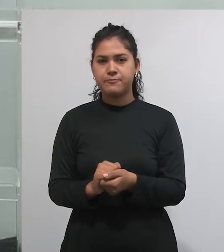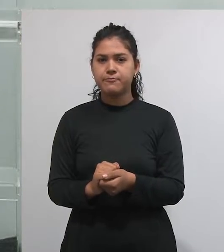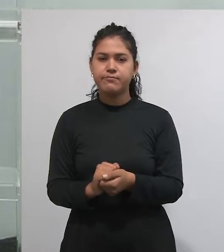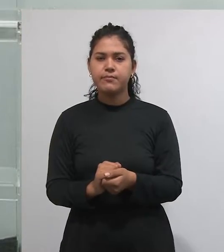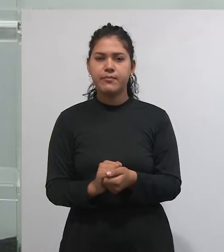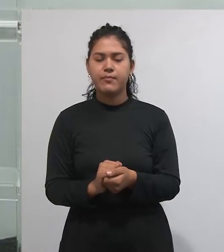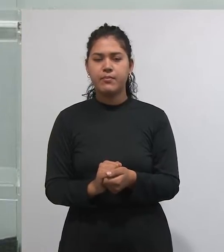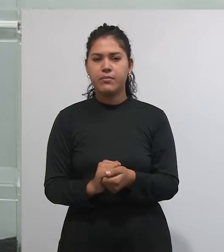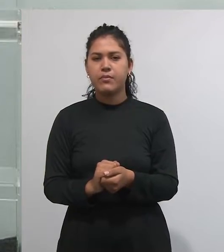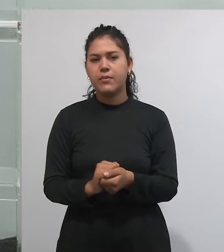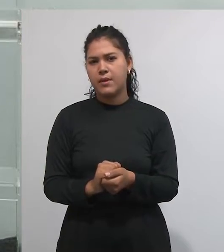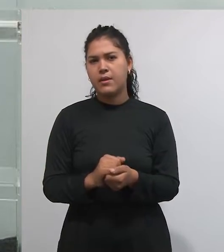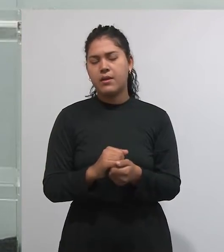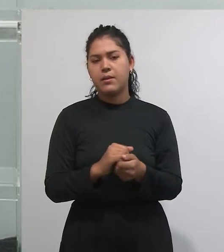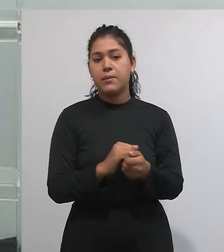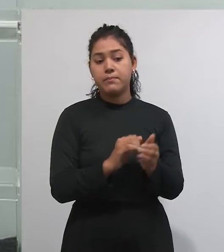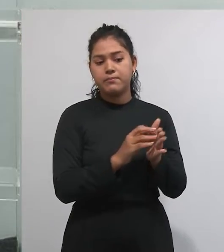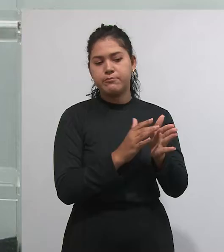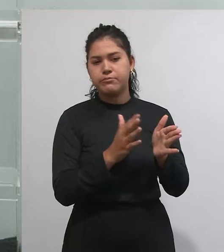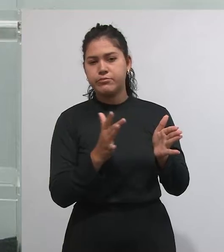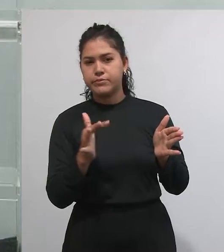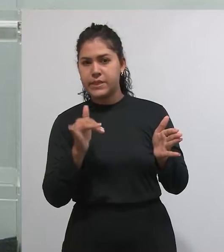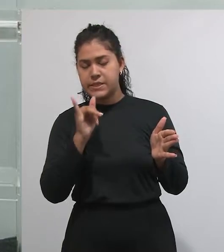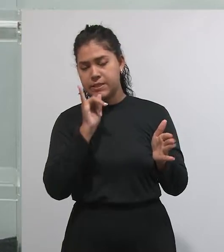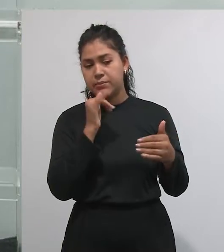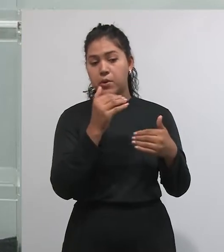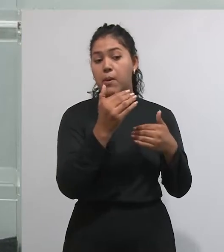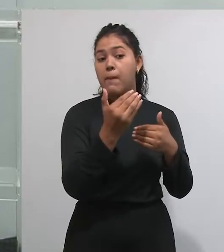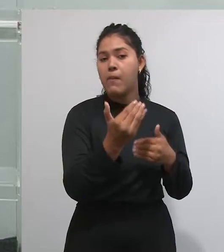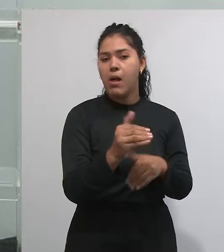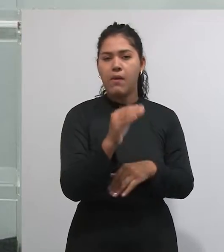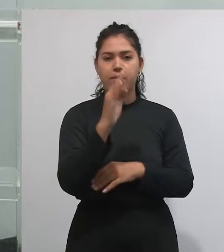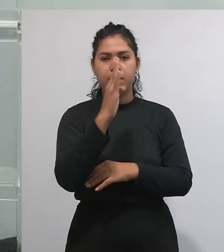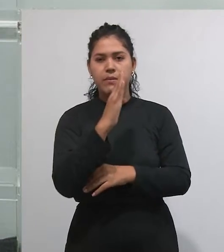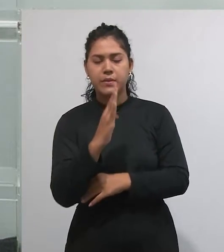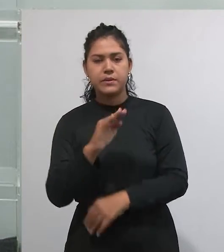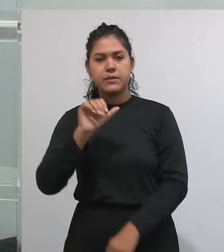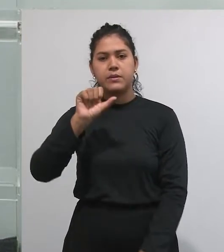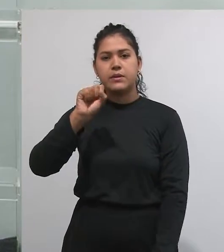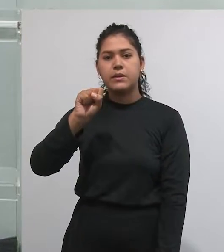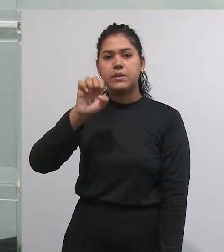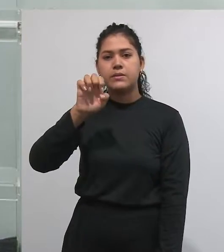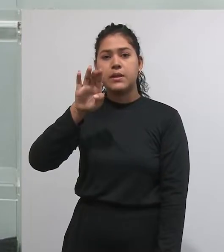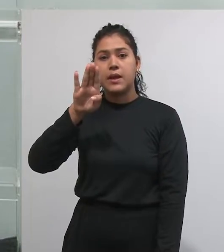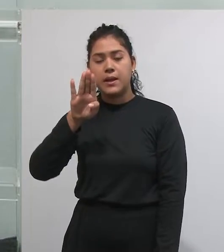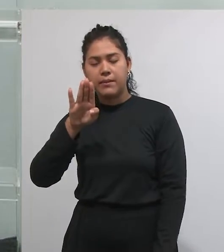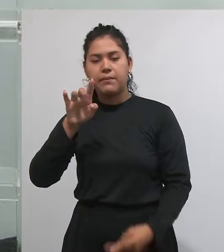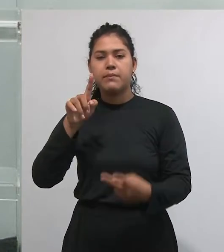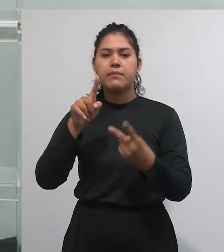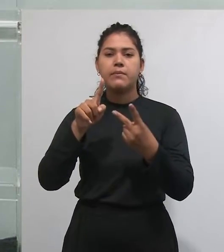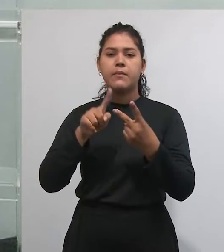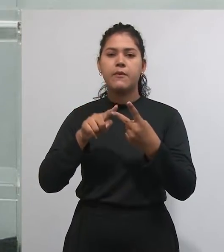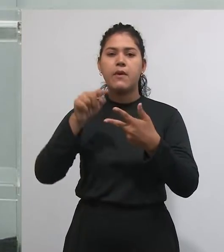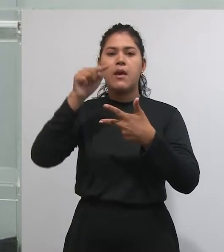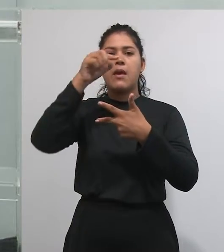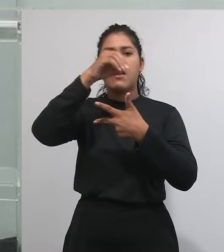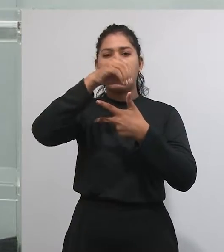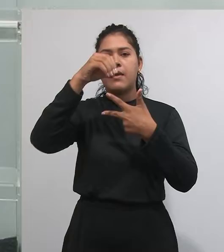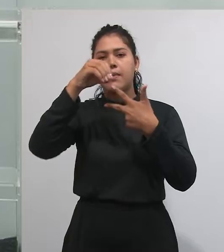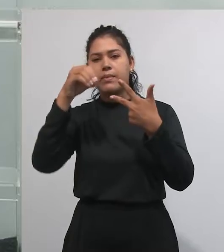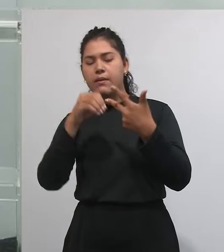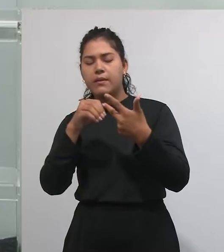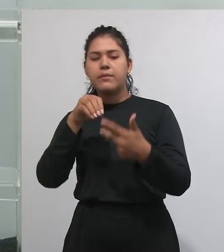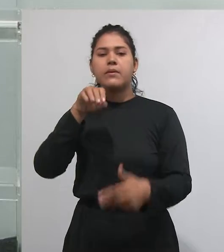a Prova Brasil, vários durante a história, Prova Brasil, SAEB, o IDEB, o Enem, o